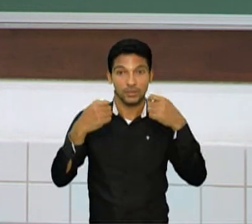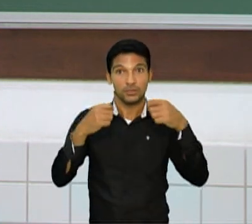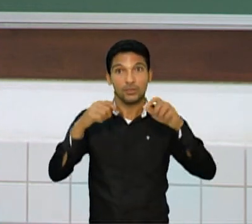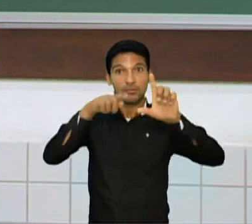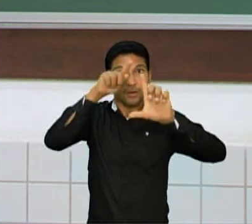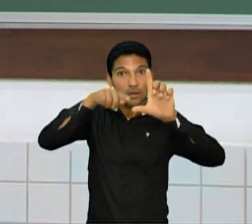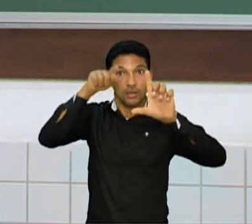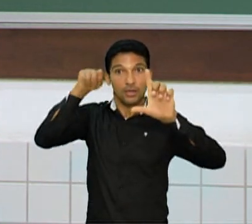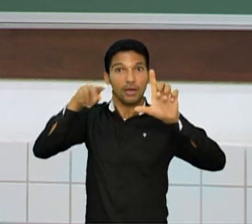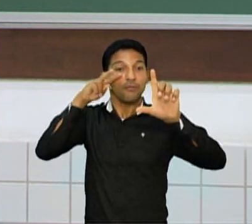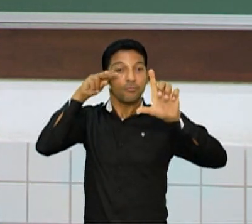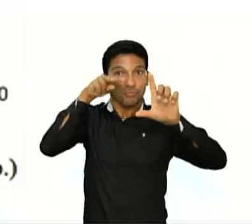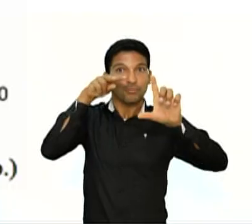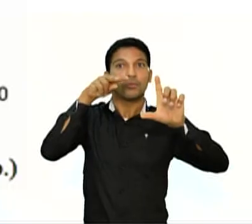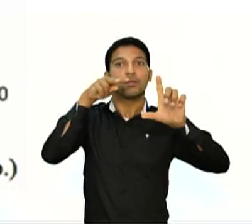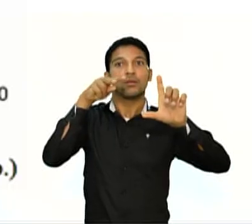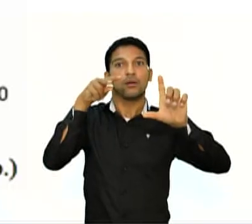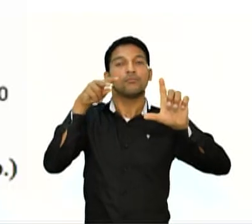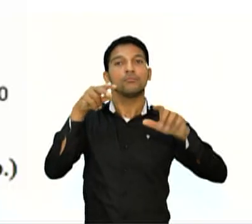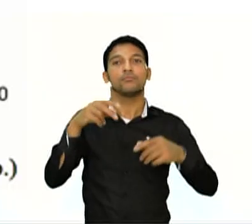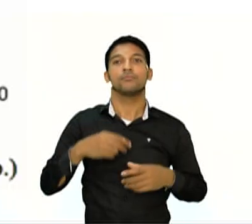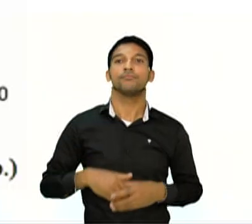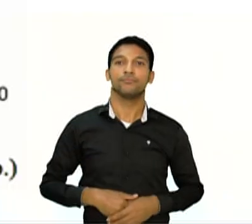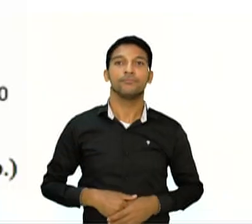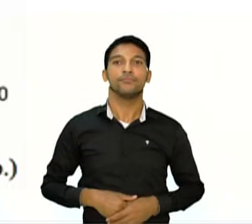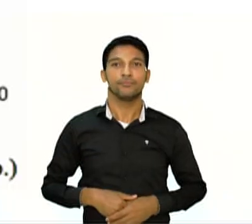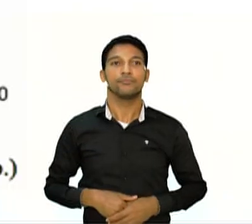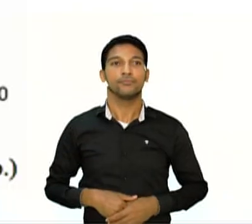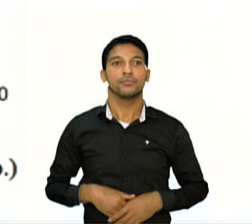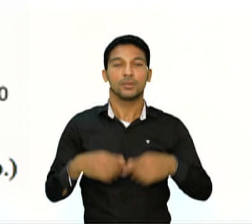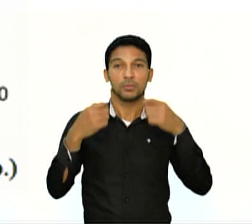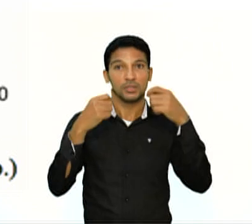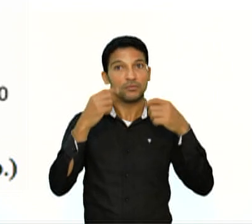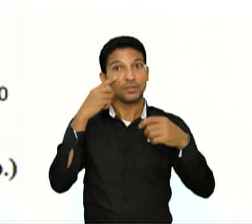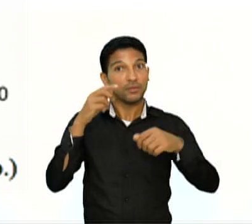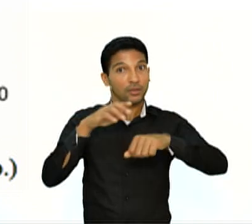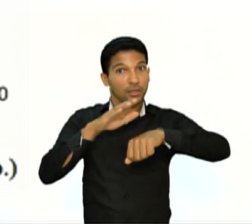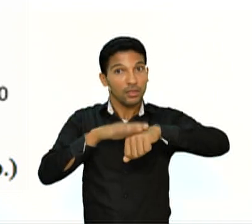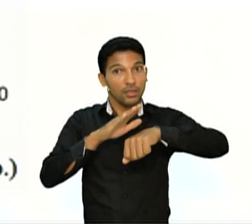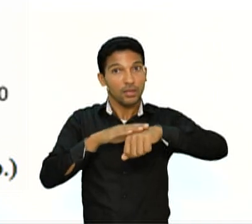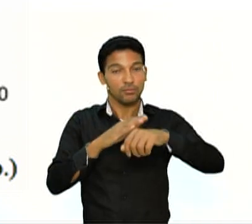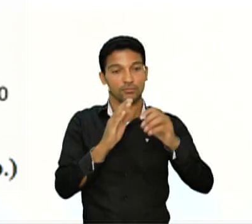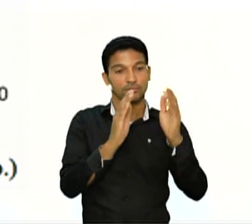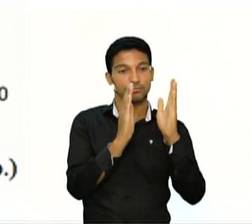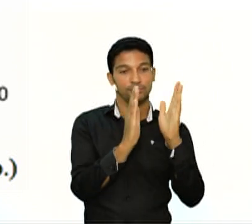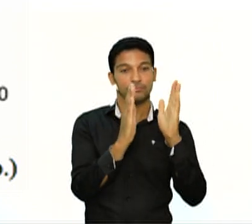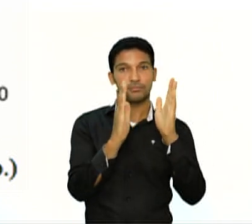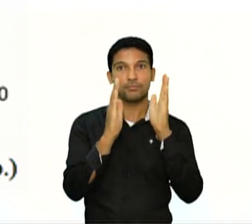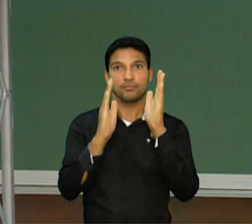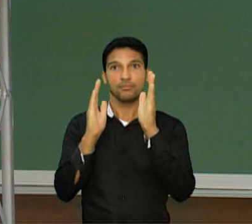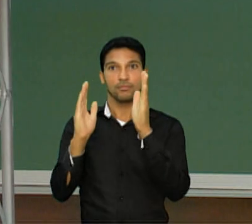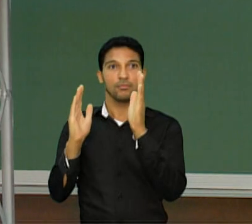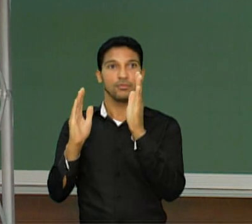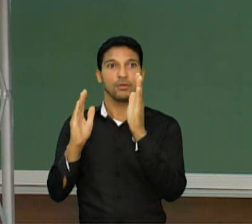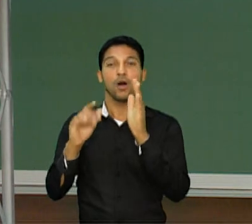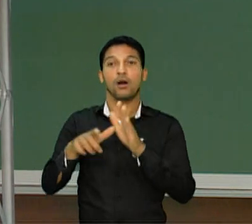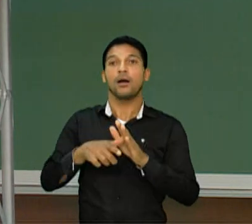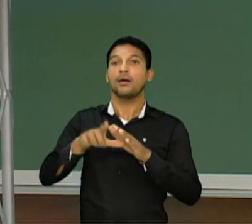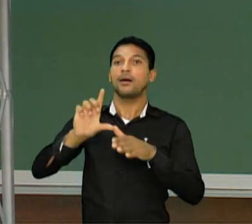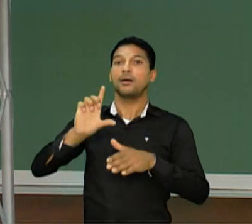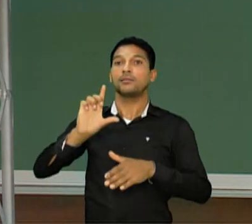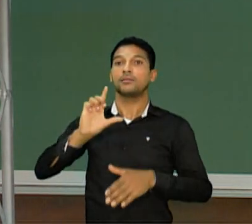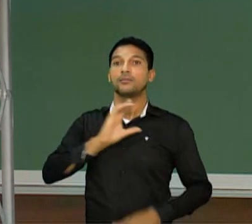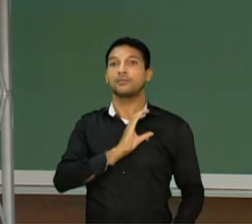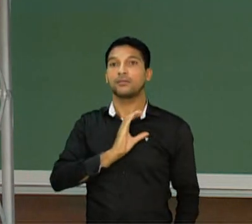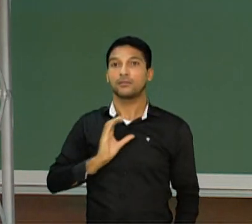gráfico. Dentro da situação do gráfico, observem o tempo ao qual se está se referindo. Então, nós temos aqui antes de Cristo e